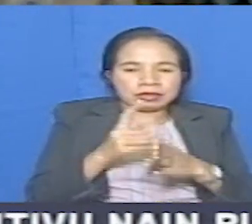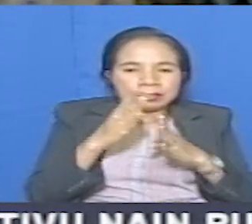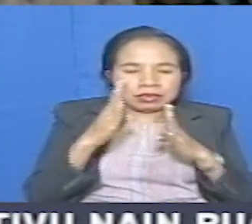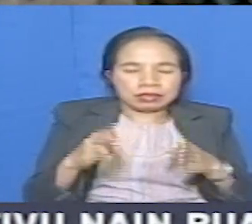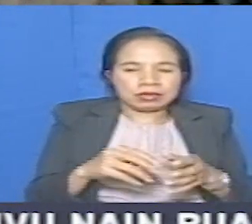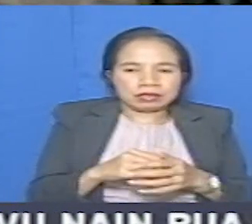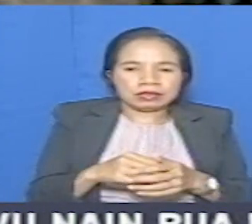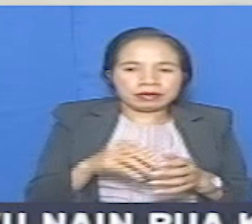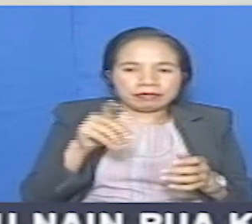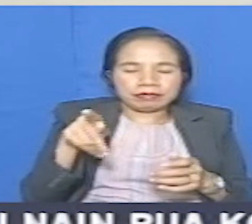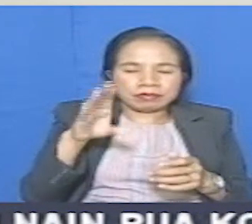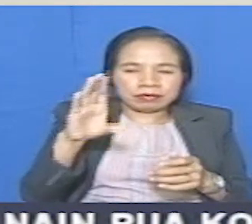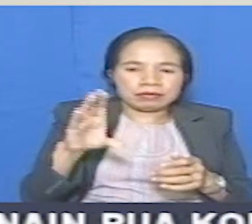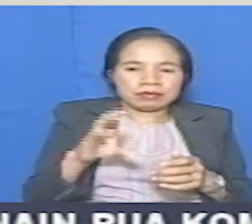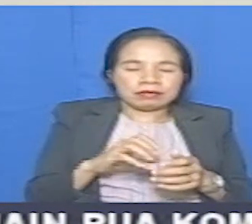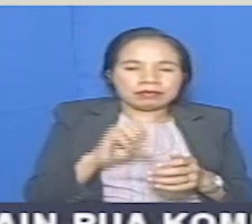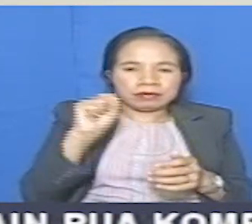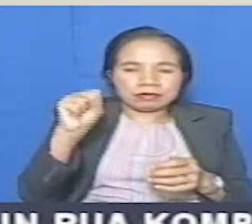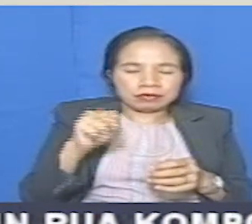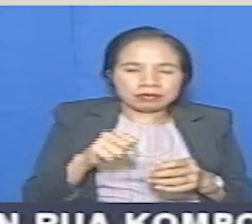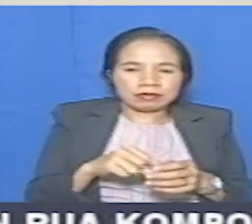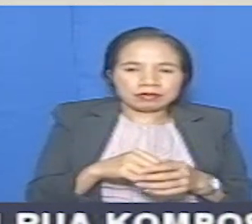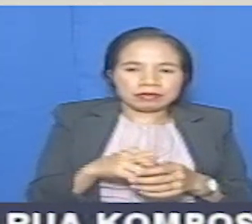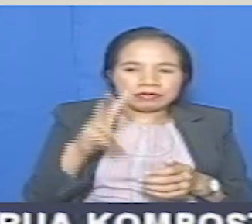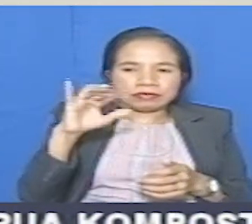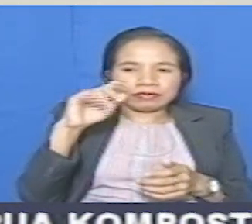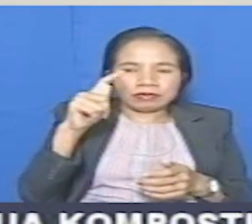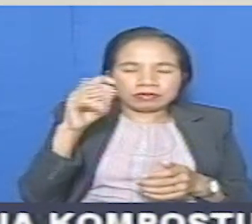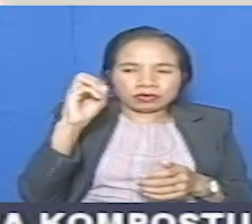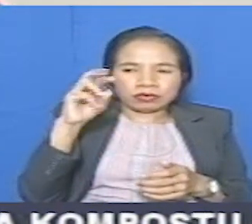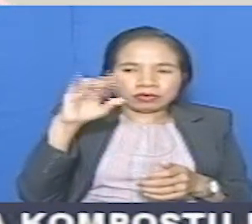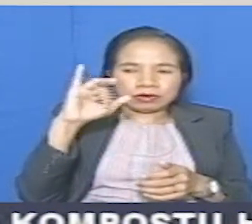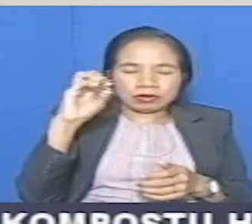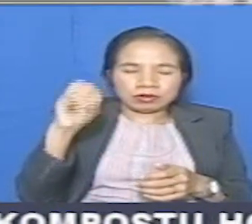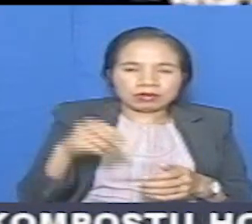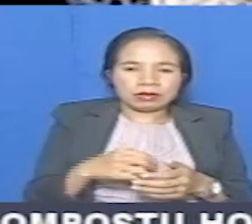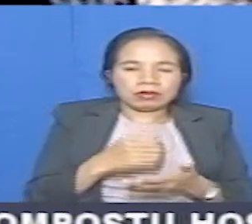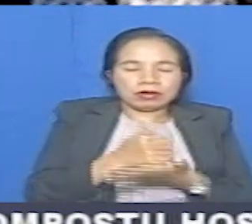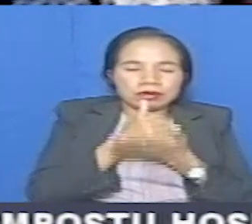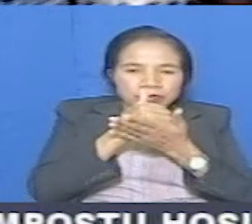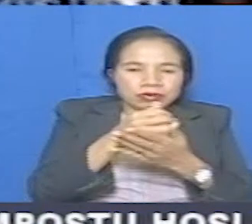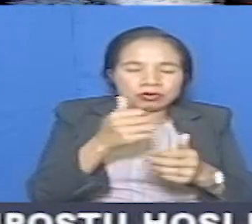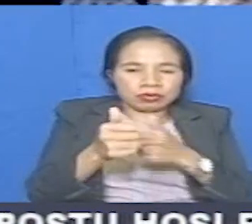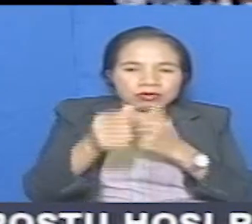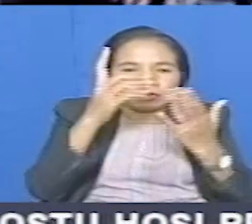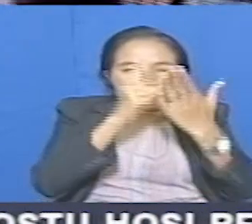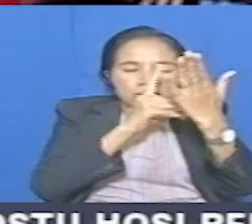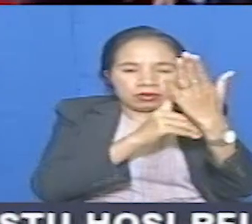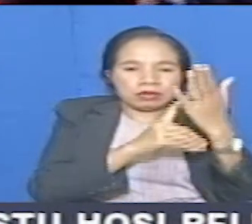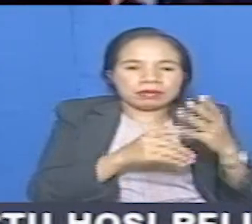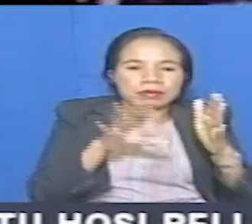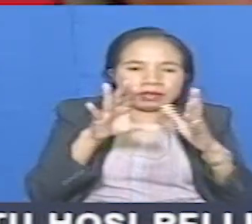Civil Município Vicheque Vitorino Duarte afirma, distribuição apoio hirakne baseba dados nebe verifica